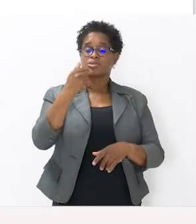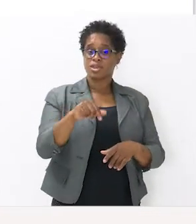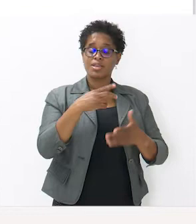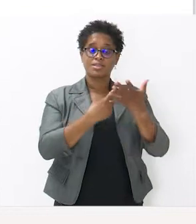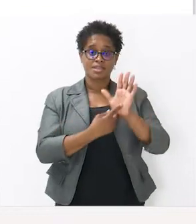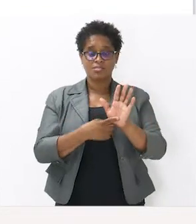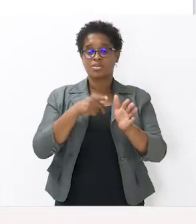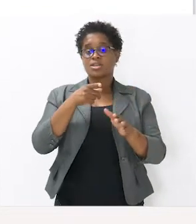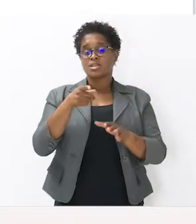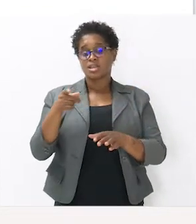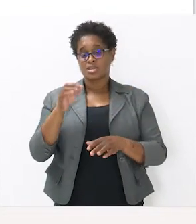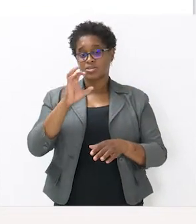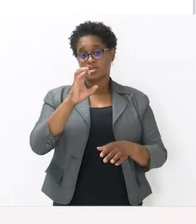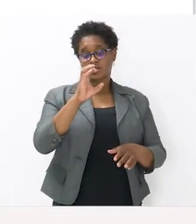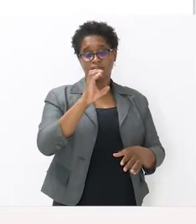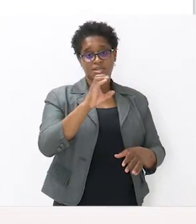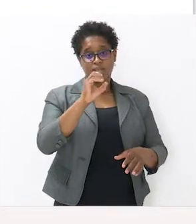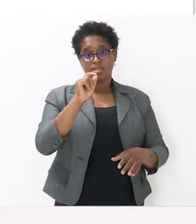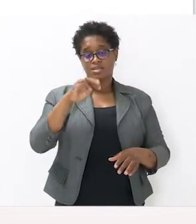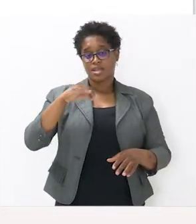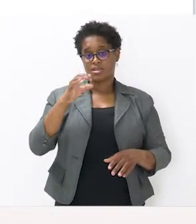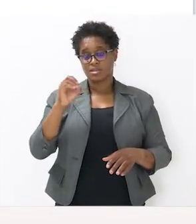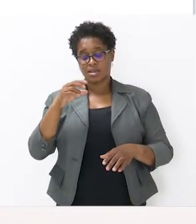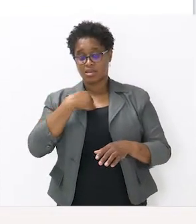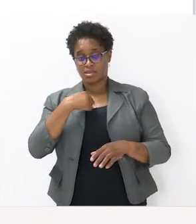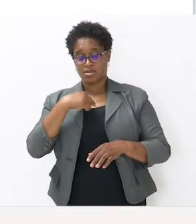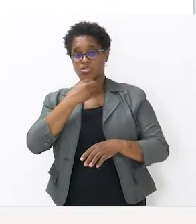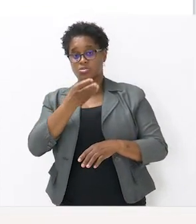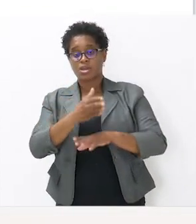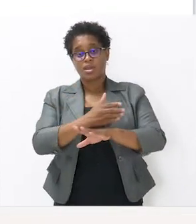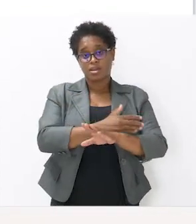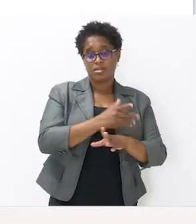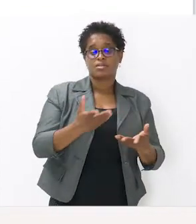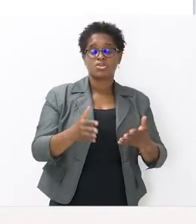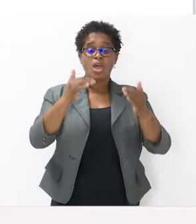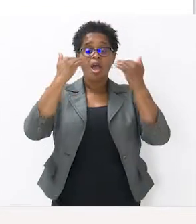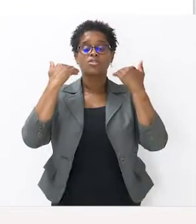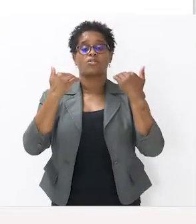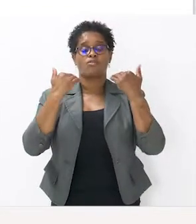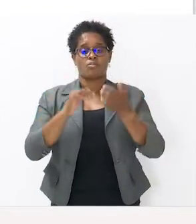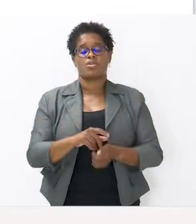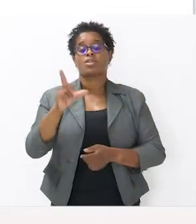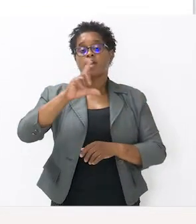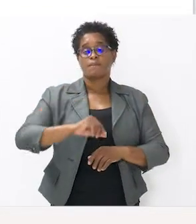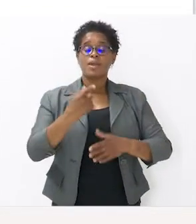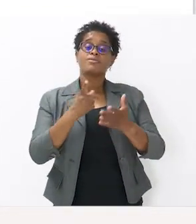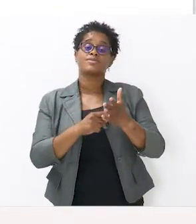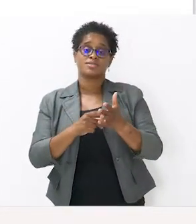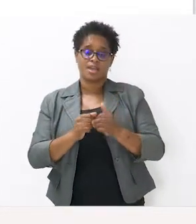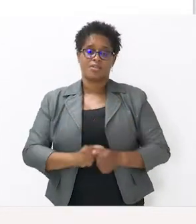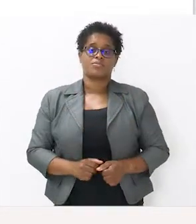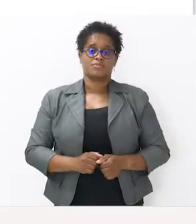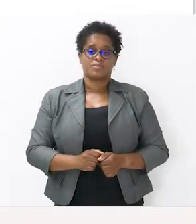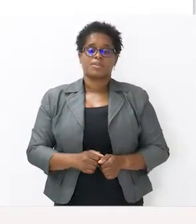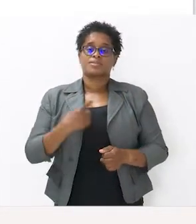de indicações cênicas, como eu expliquei anteriormente, que é, no entanto, as informações também que são